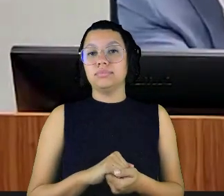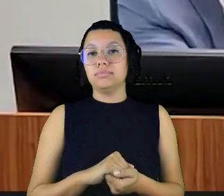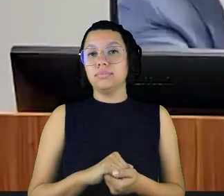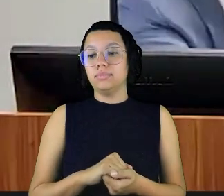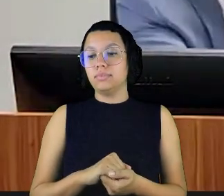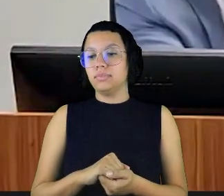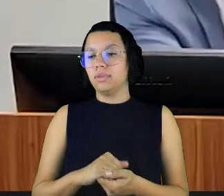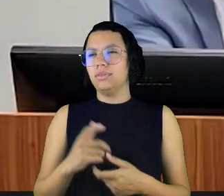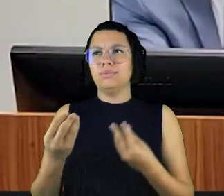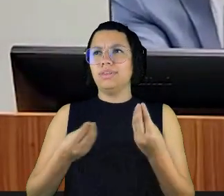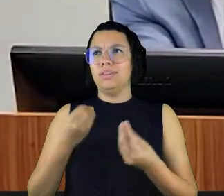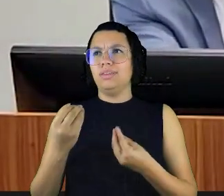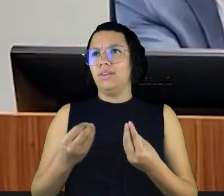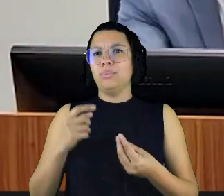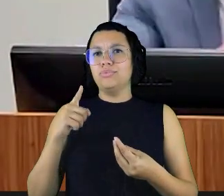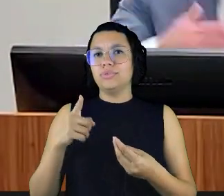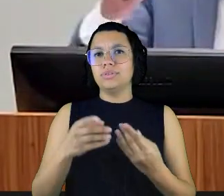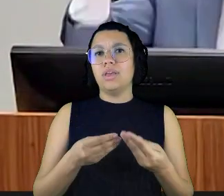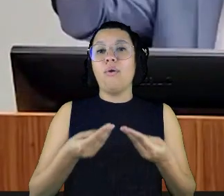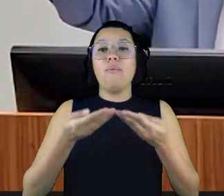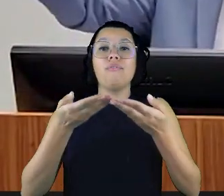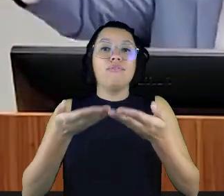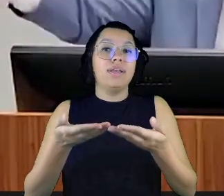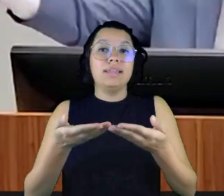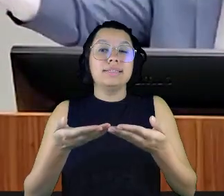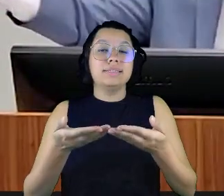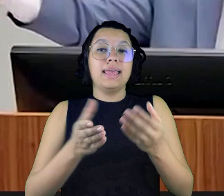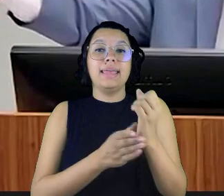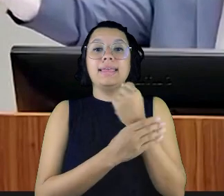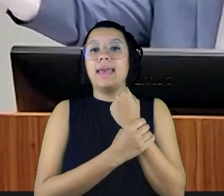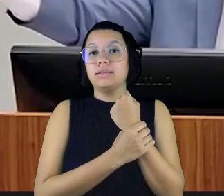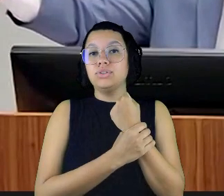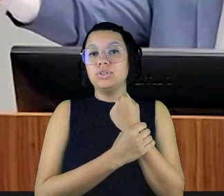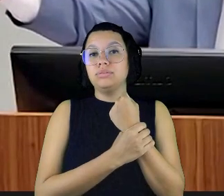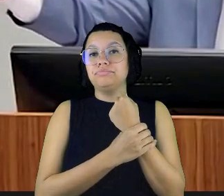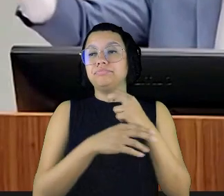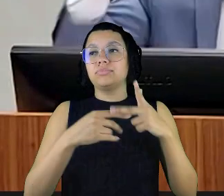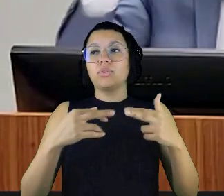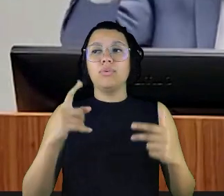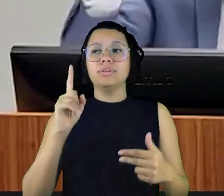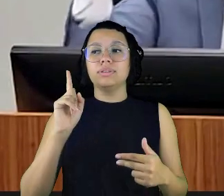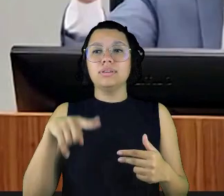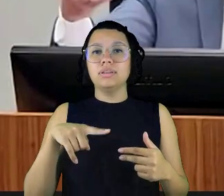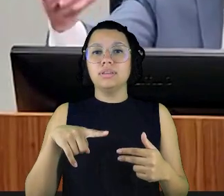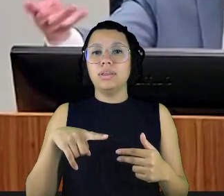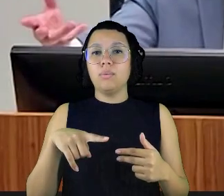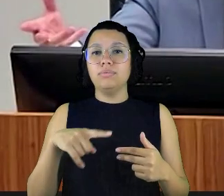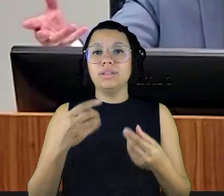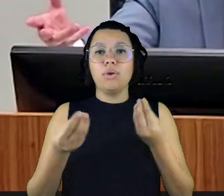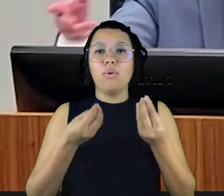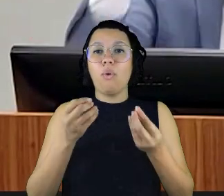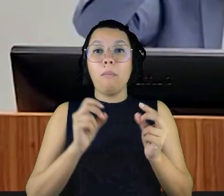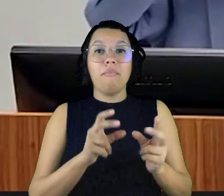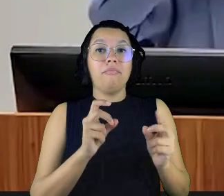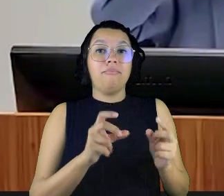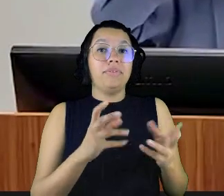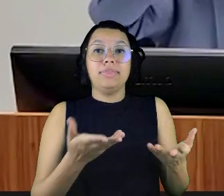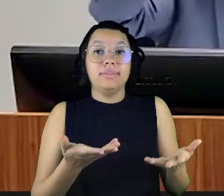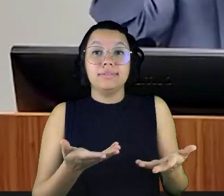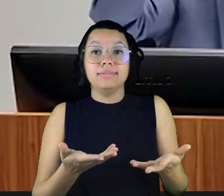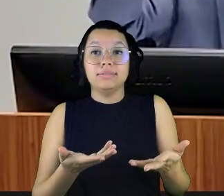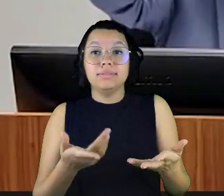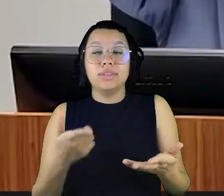em garantia coisa que não seja comercializável. E a gente tem que fazer esse juízo de valor, não é um